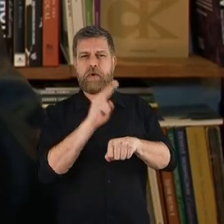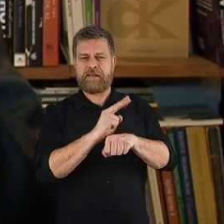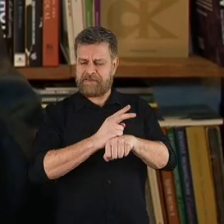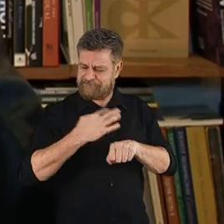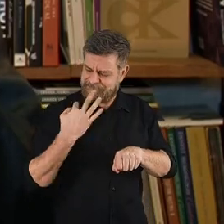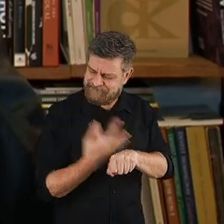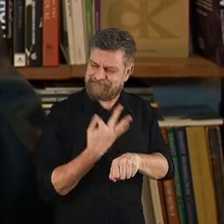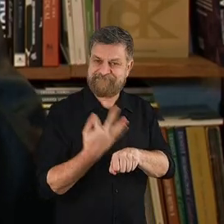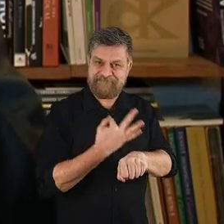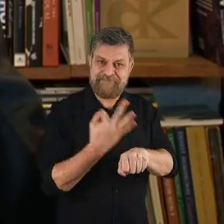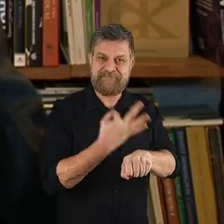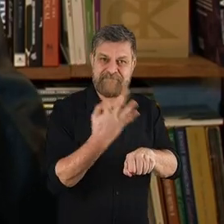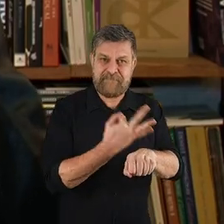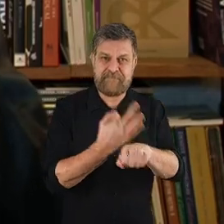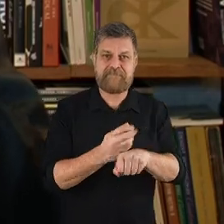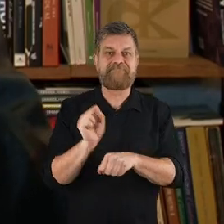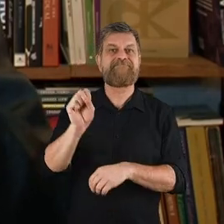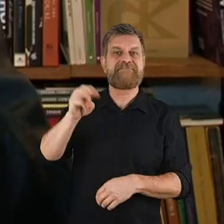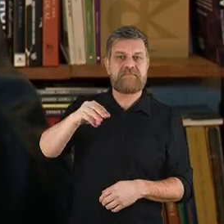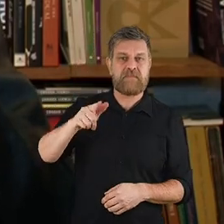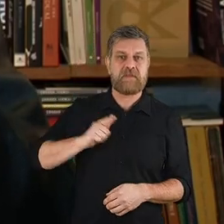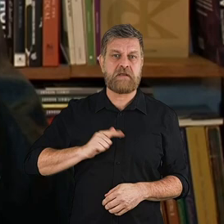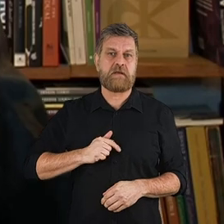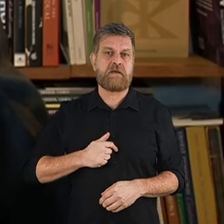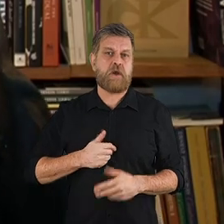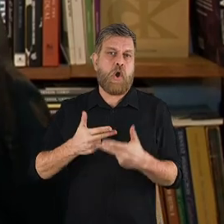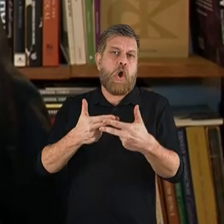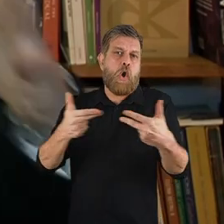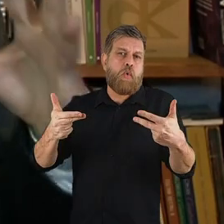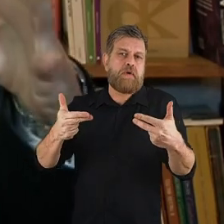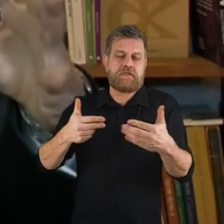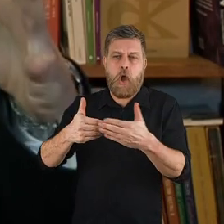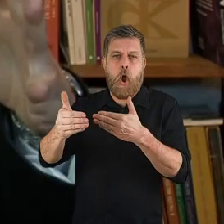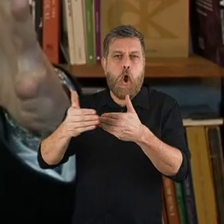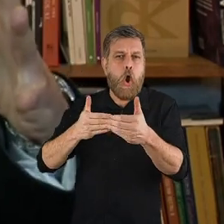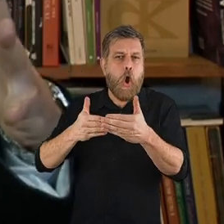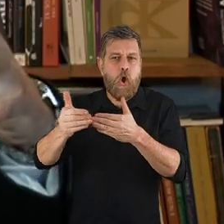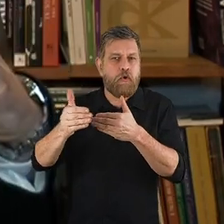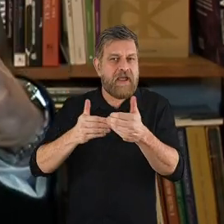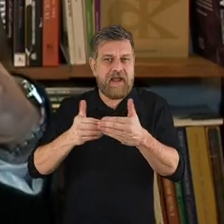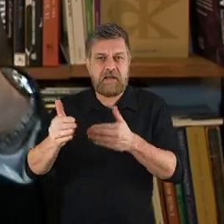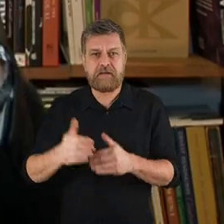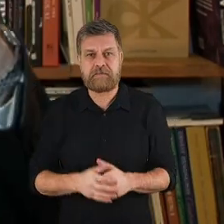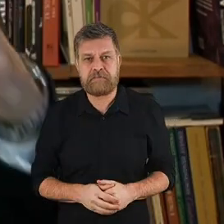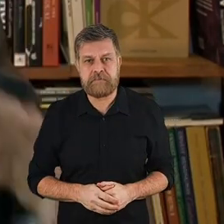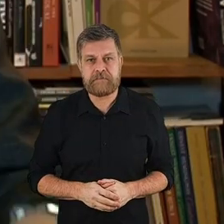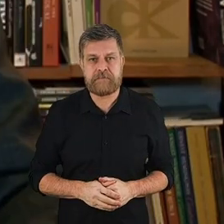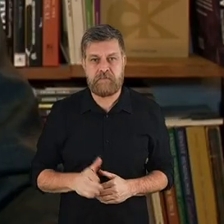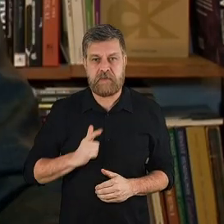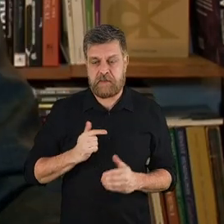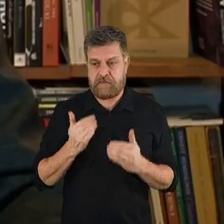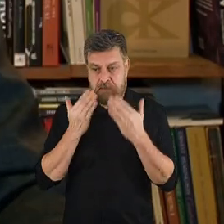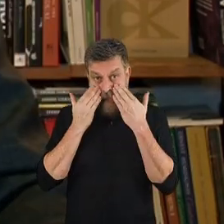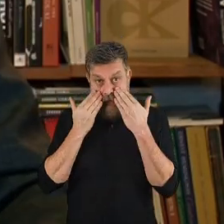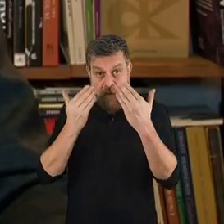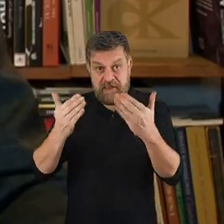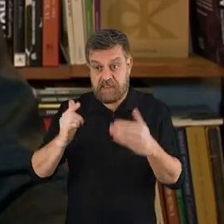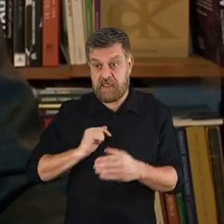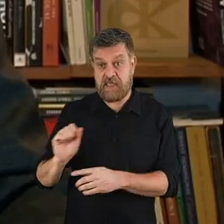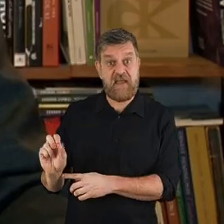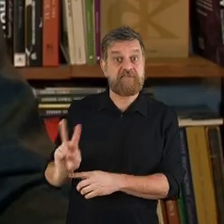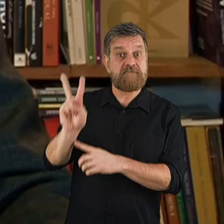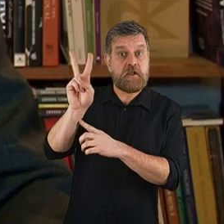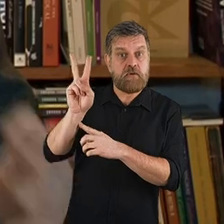qualquer custo, em detrimento de quaisquer outras coisas que se apresentem para nós como valores. Por